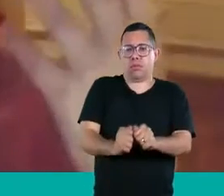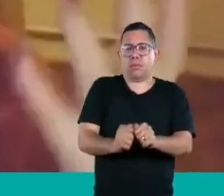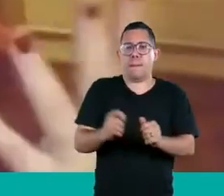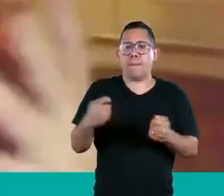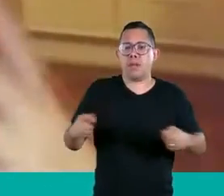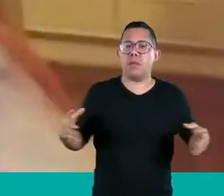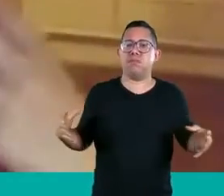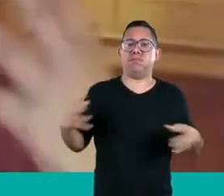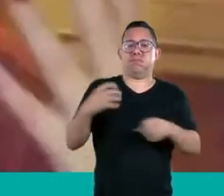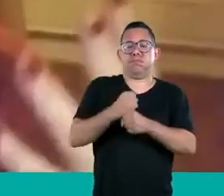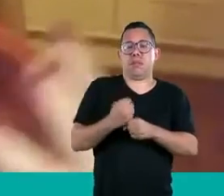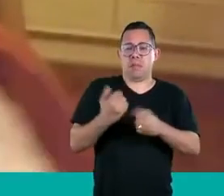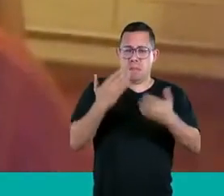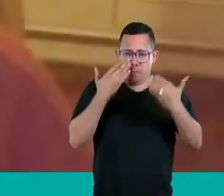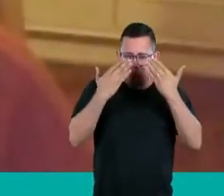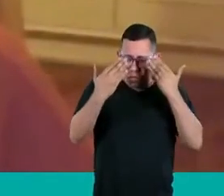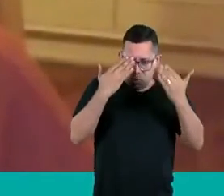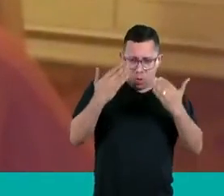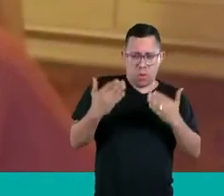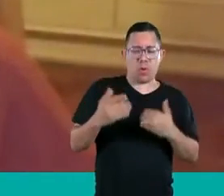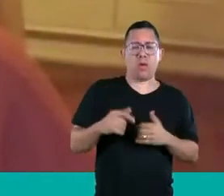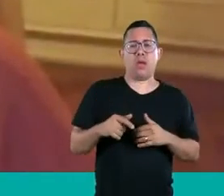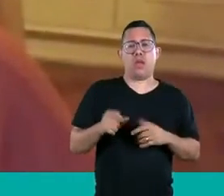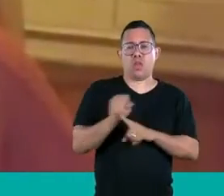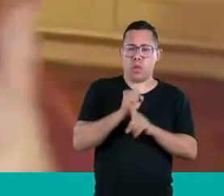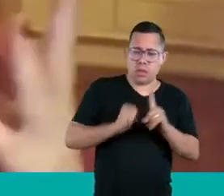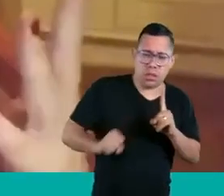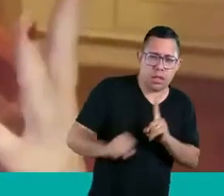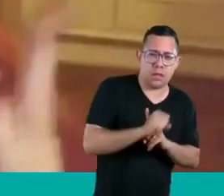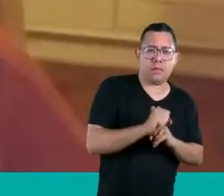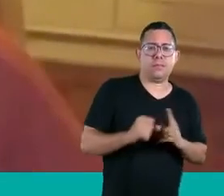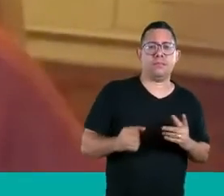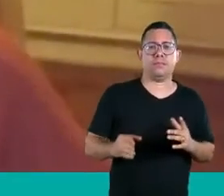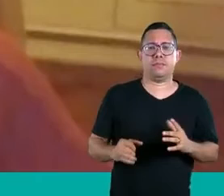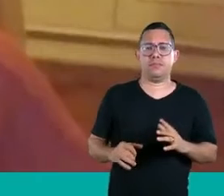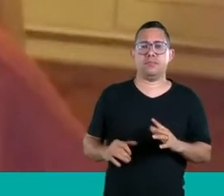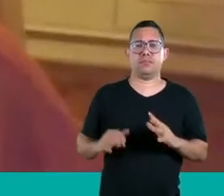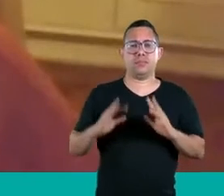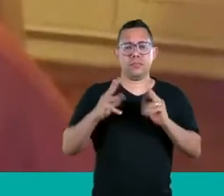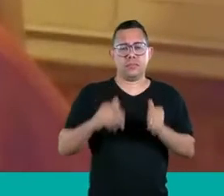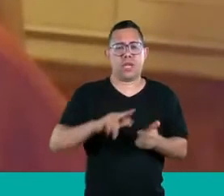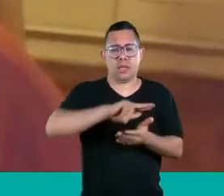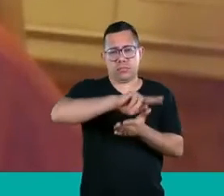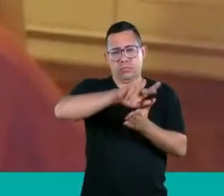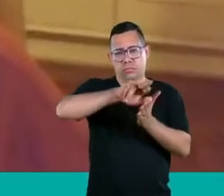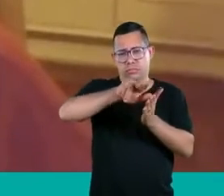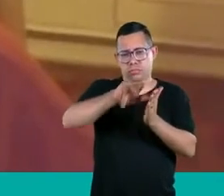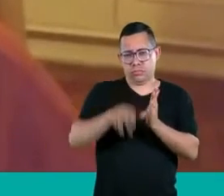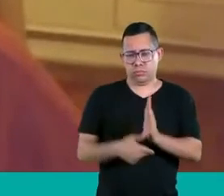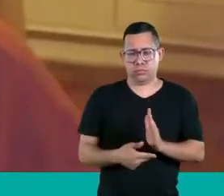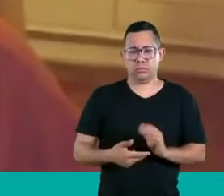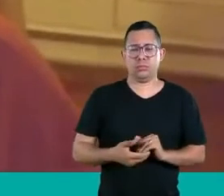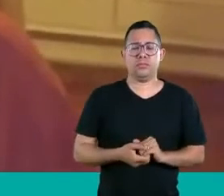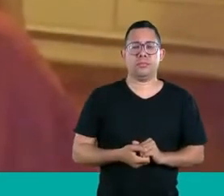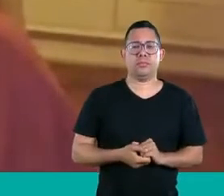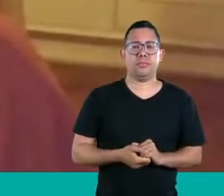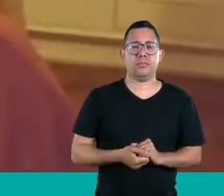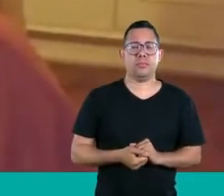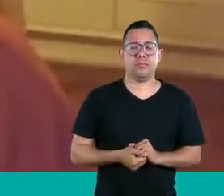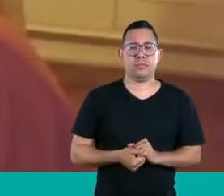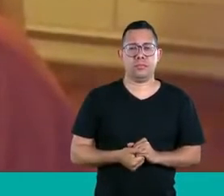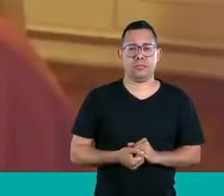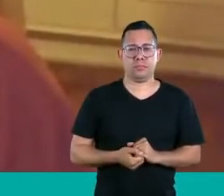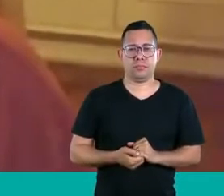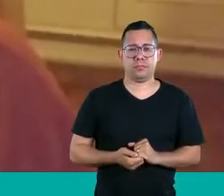É psicológico, é social, tem múltiplas perspectivas.